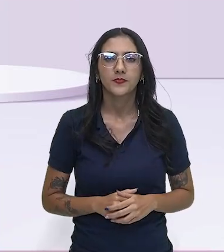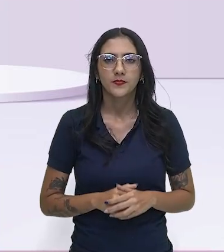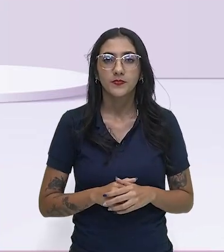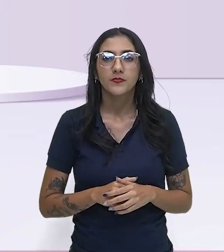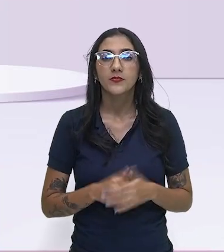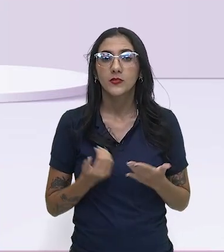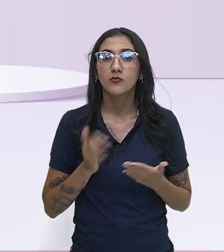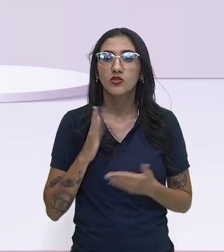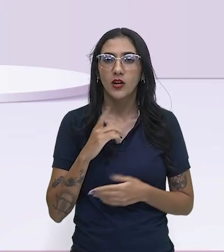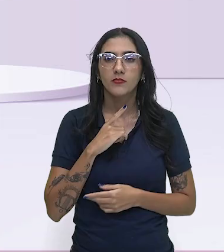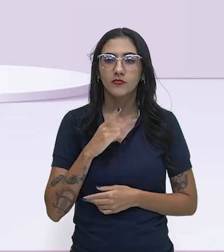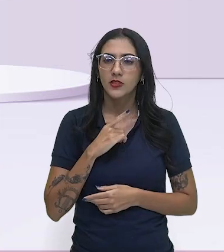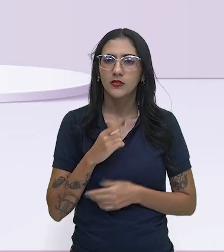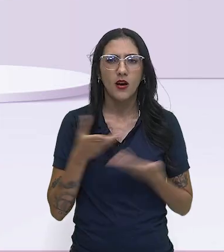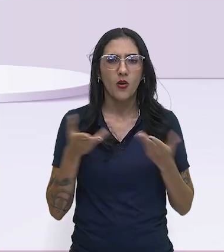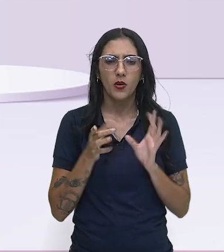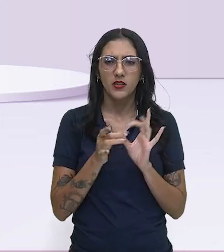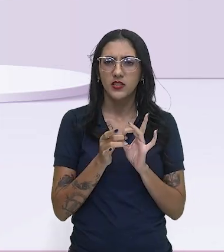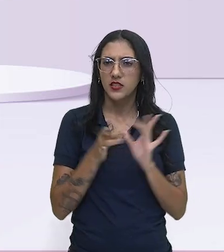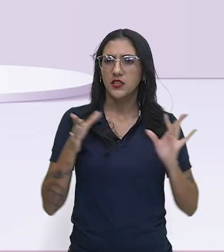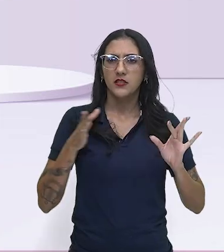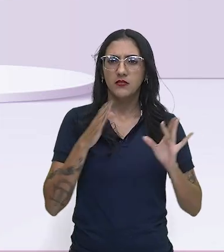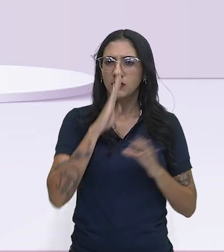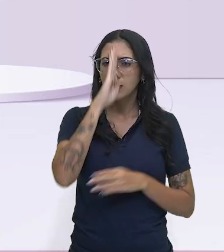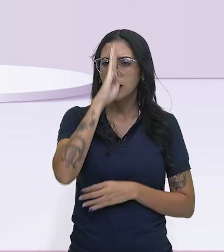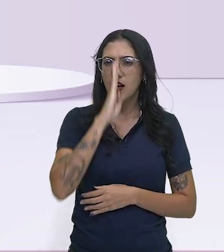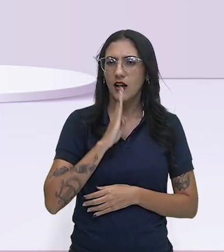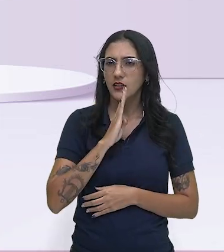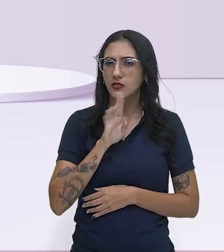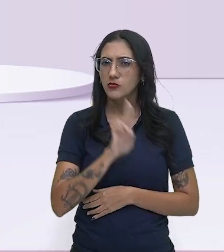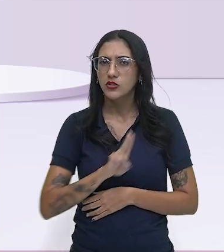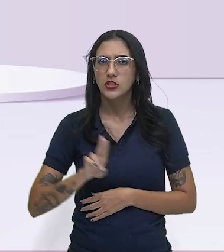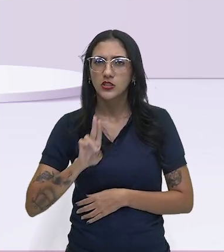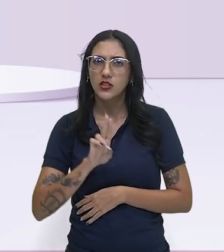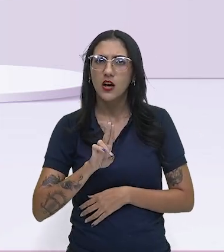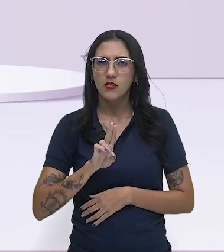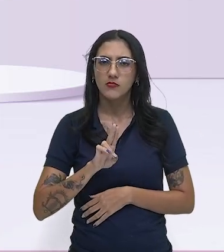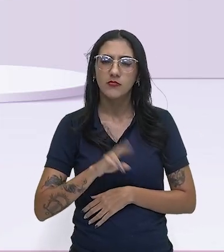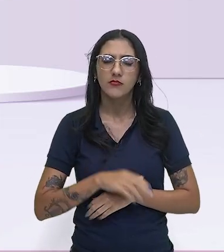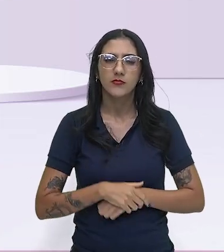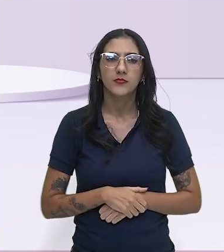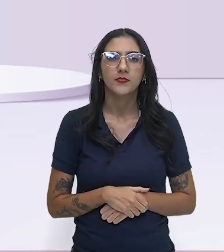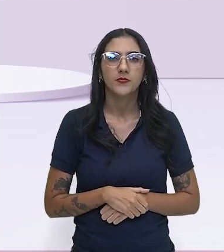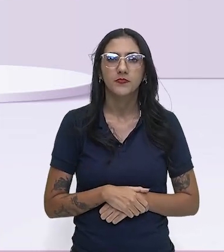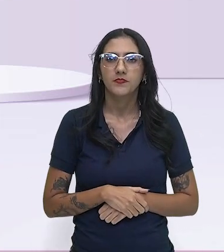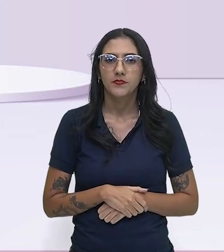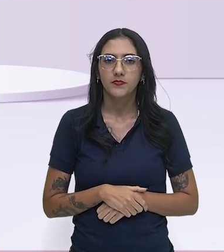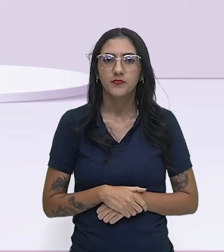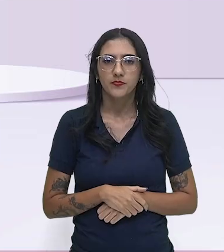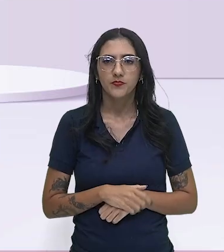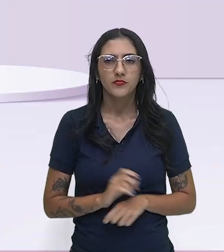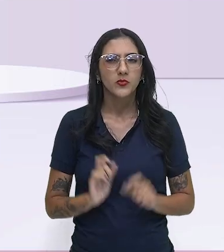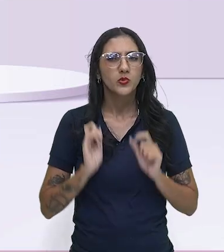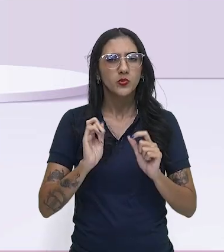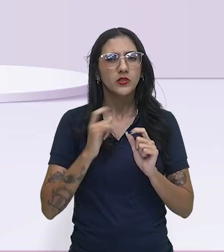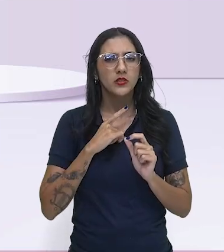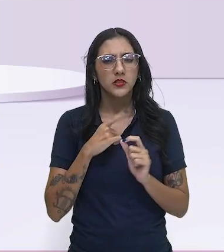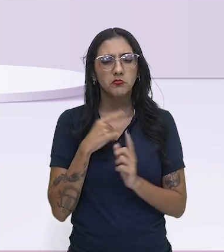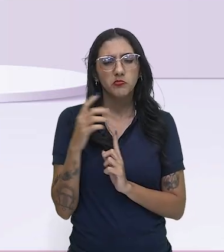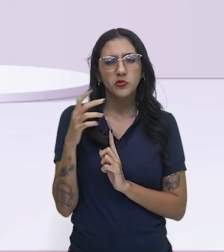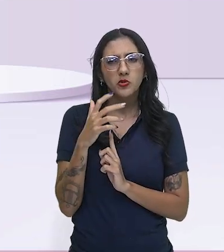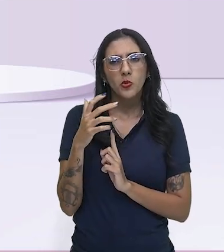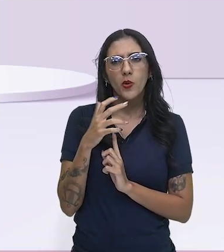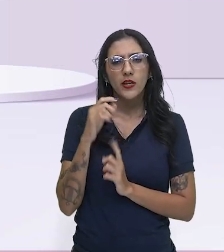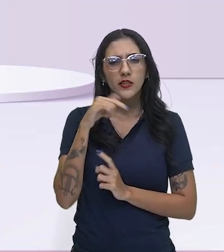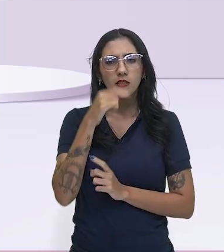está aí, à disposição, gratuitamente, né? O ChatGPT. Então, o que gera impacto sobre nós,